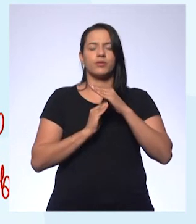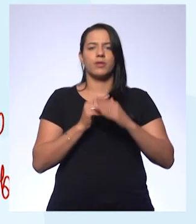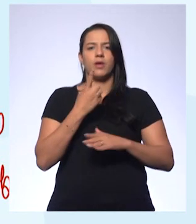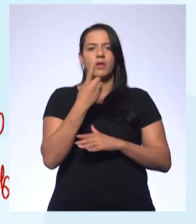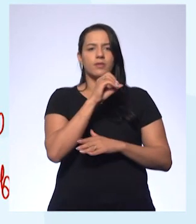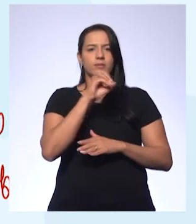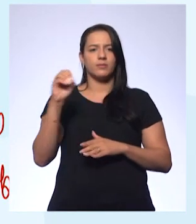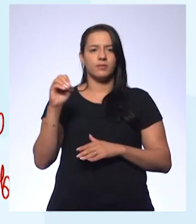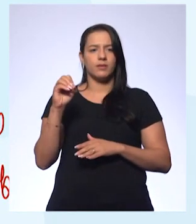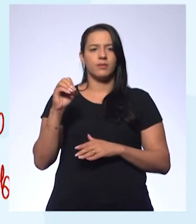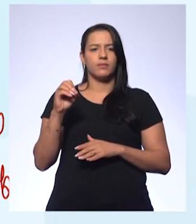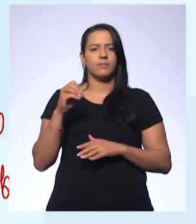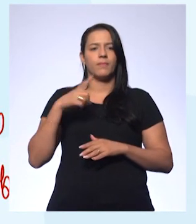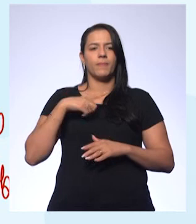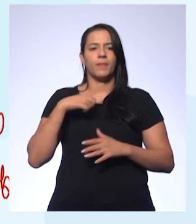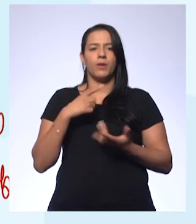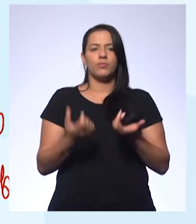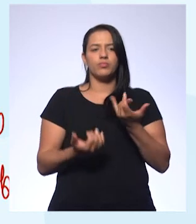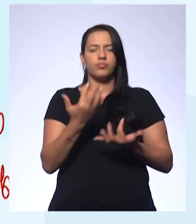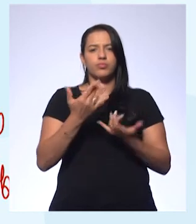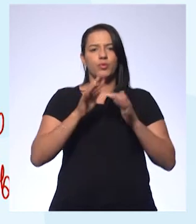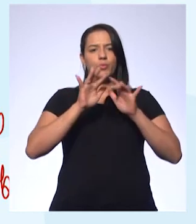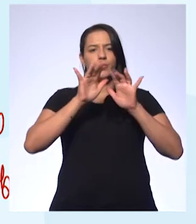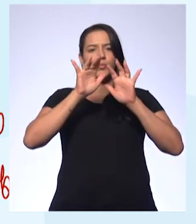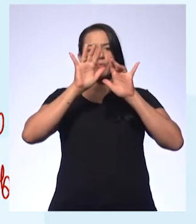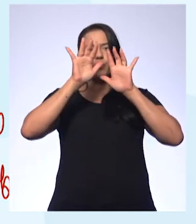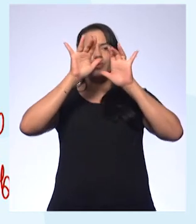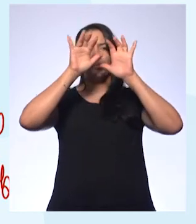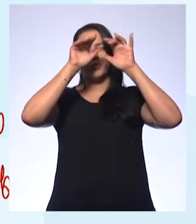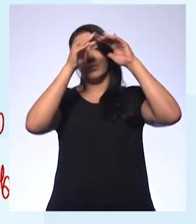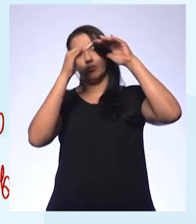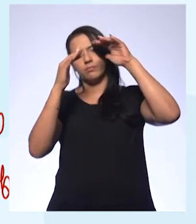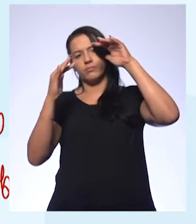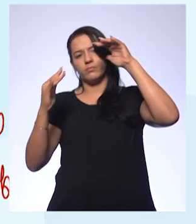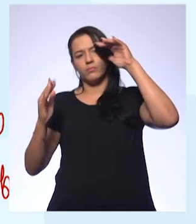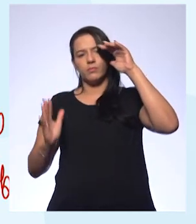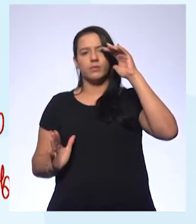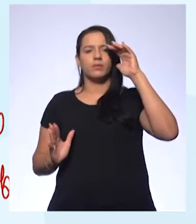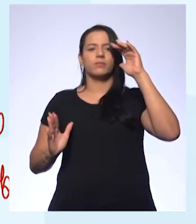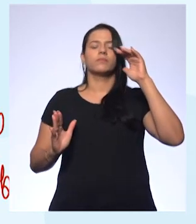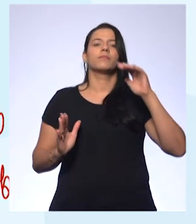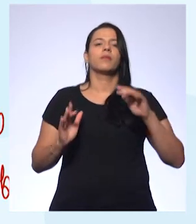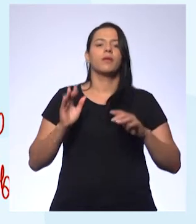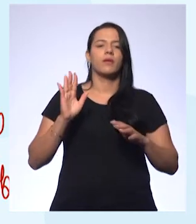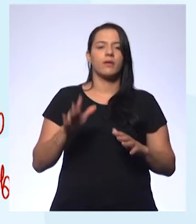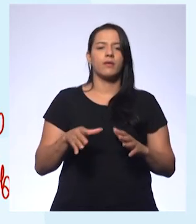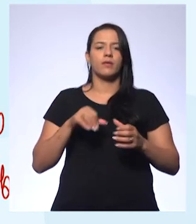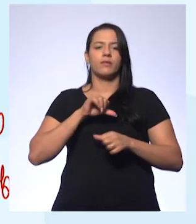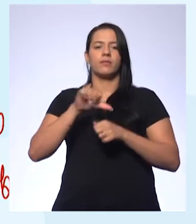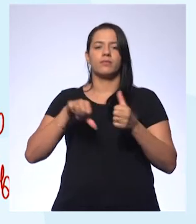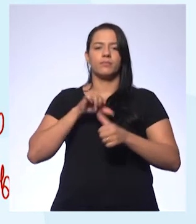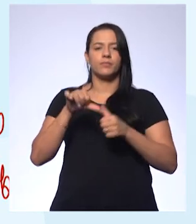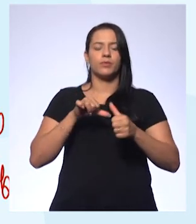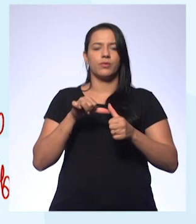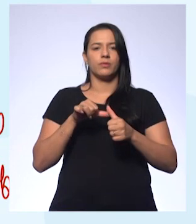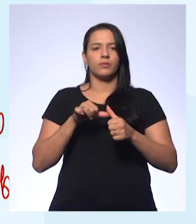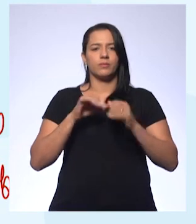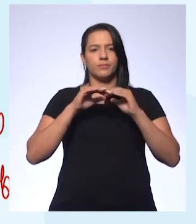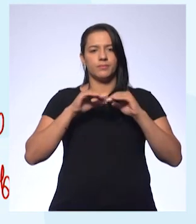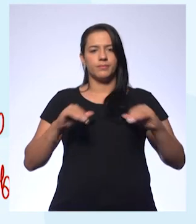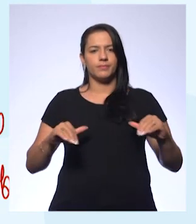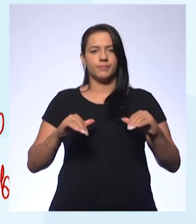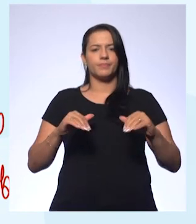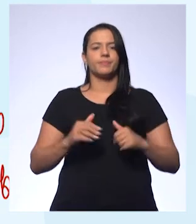Celsius, a água ela vai evaporar, chega aqui no condensador, ele vai condensar, porque as paredes aqui são de água fria, e